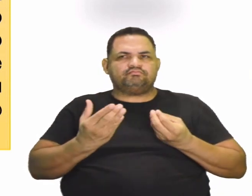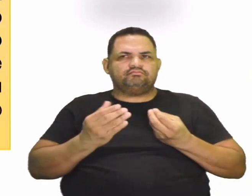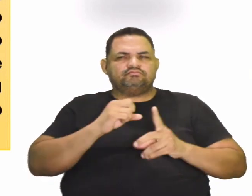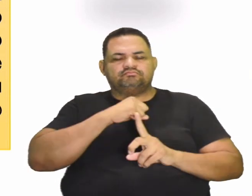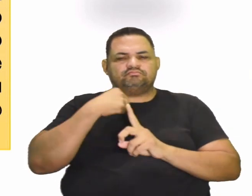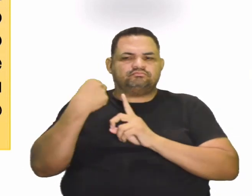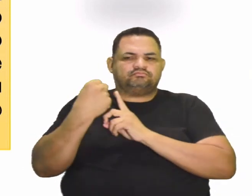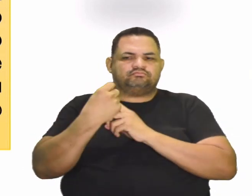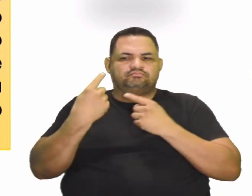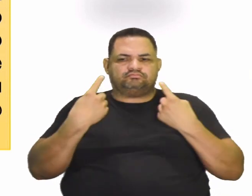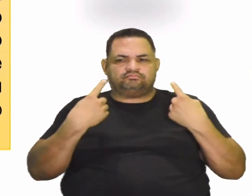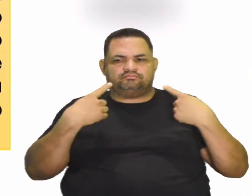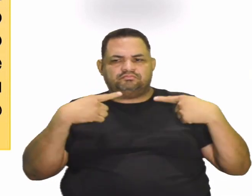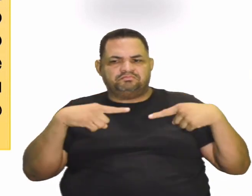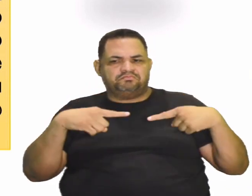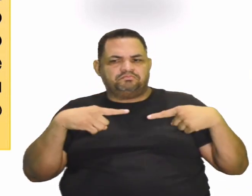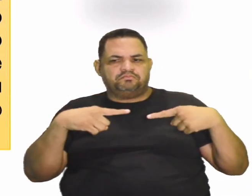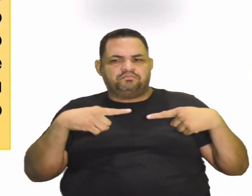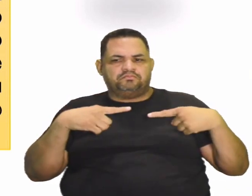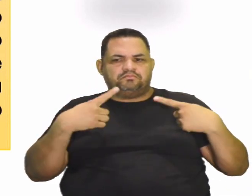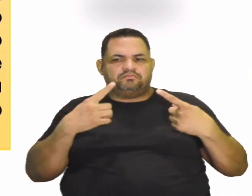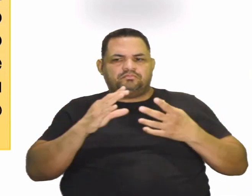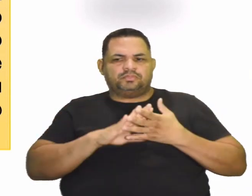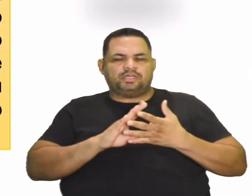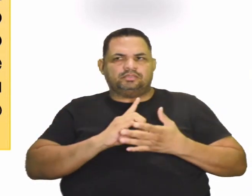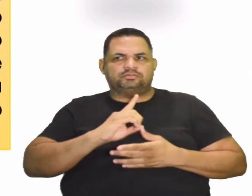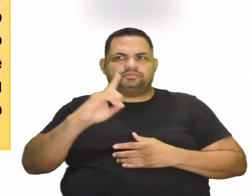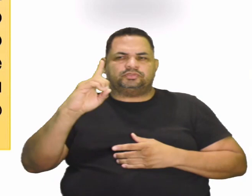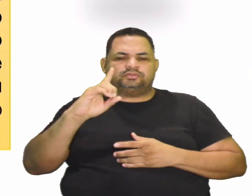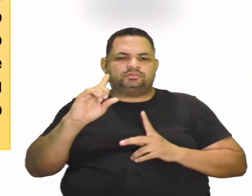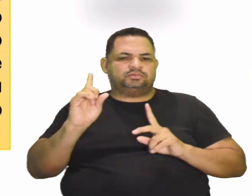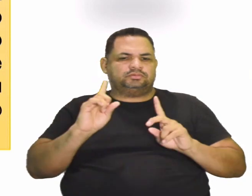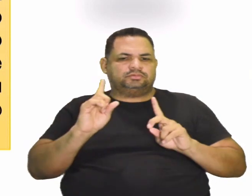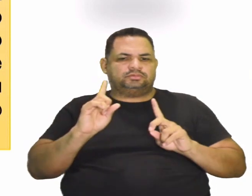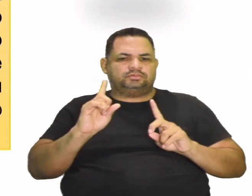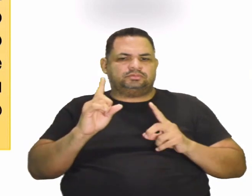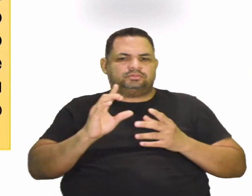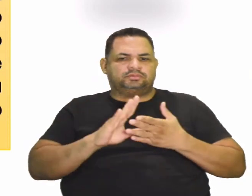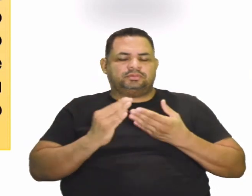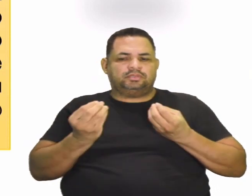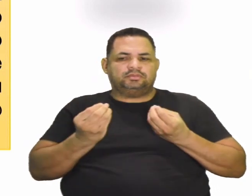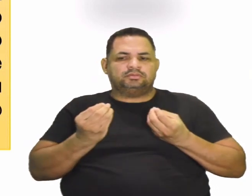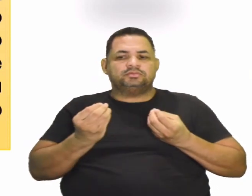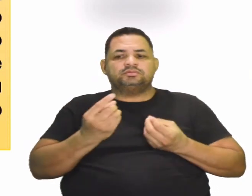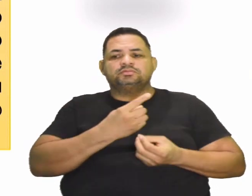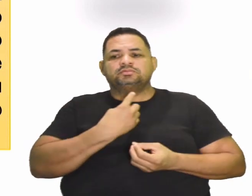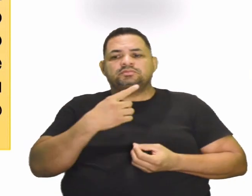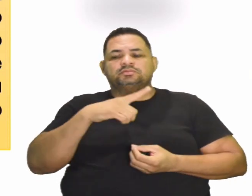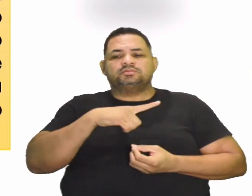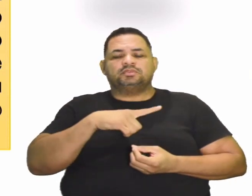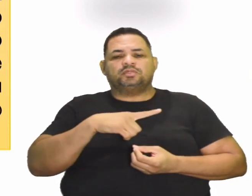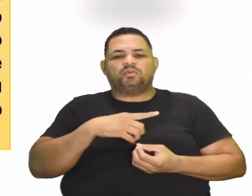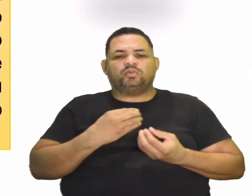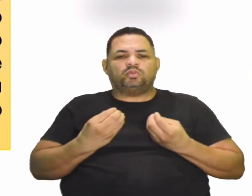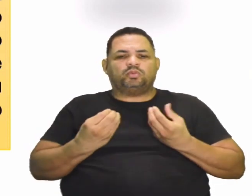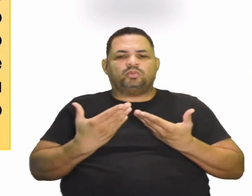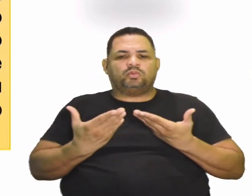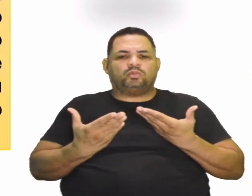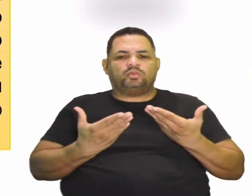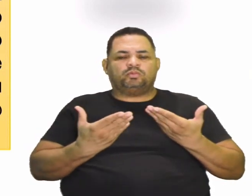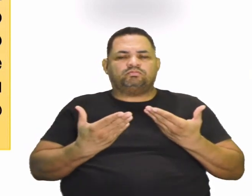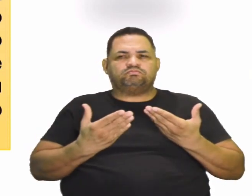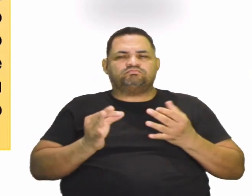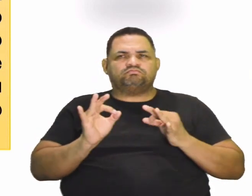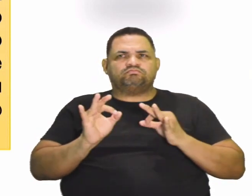sociedade é contra ao divino, ao sobrenatural. Hoje nós temos uma outra forma, né?